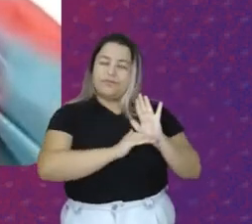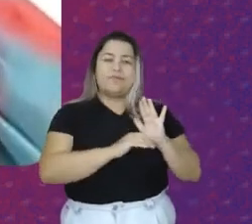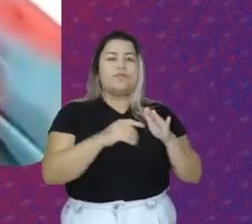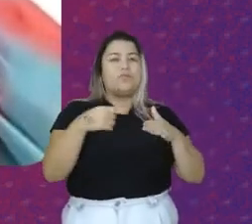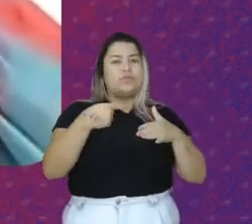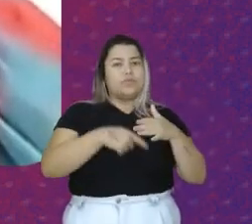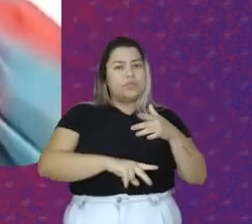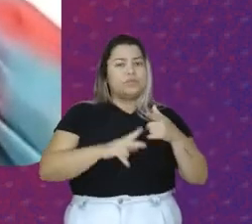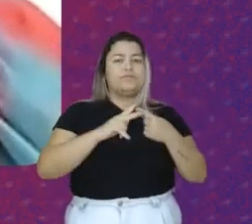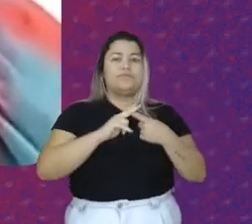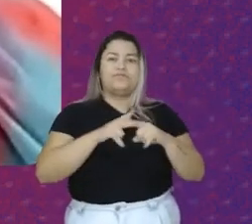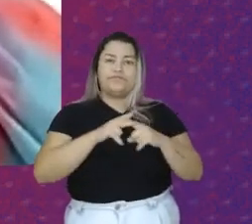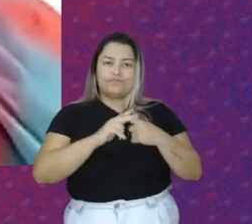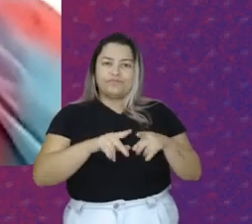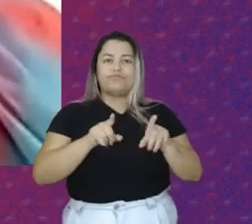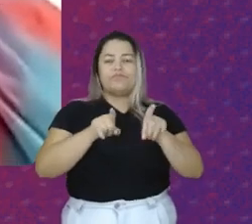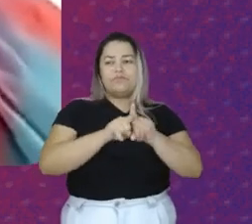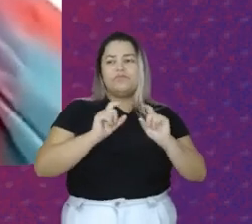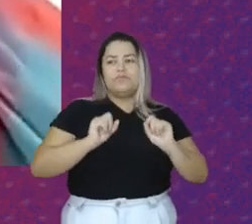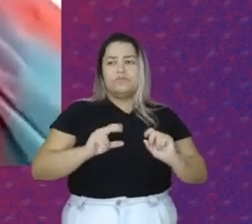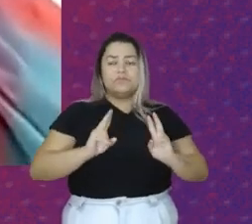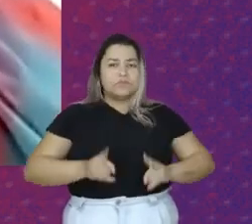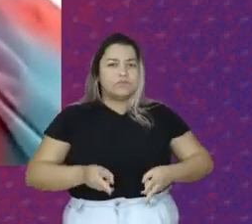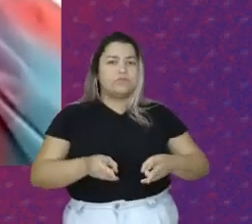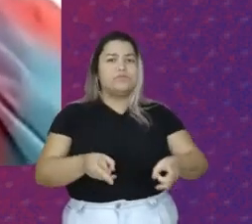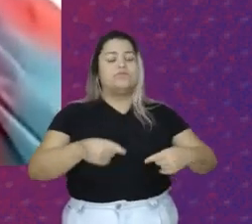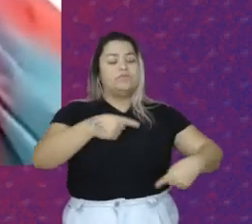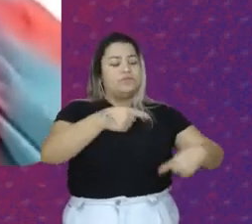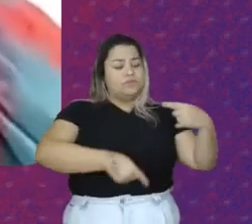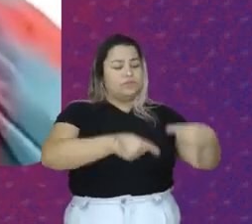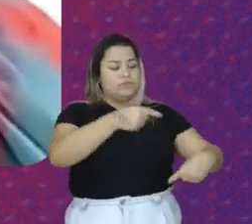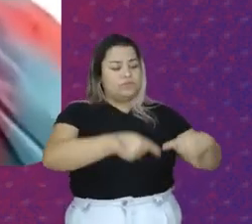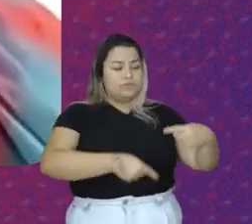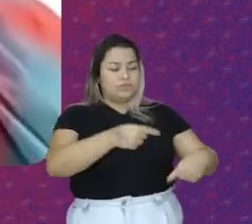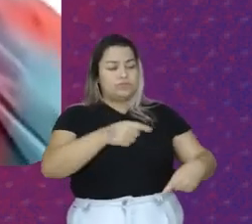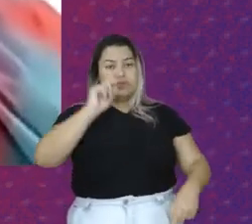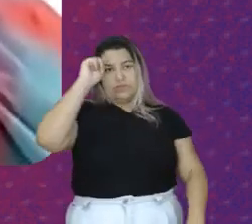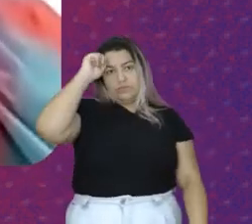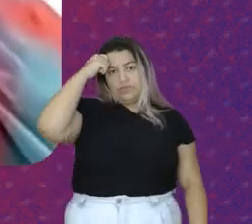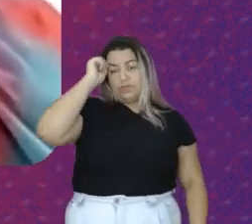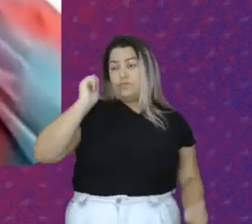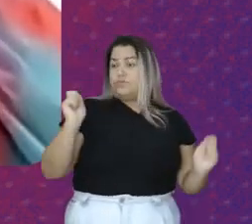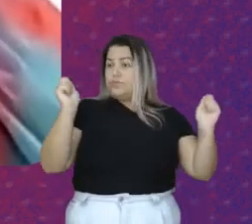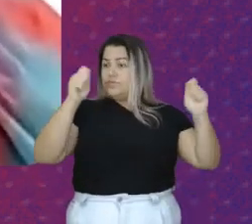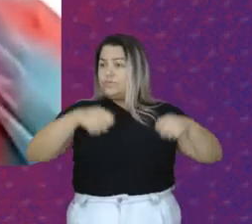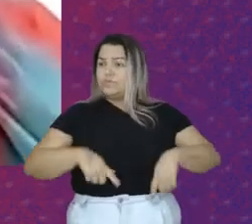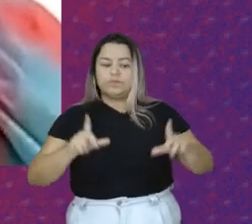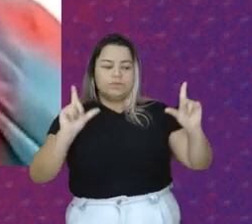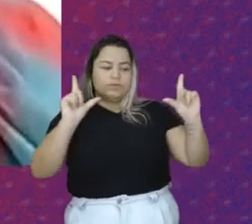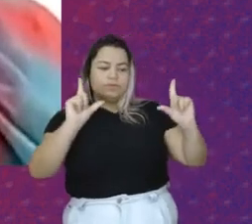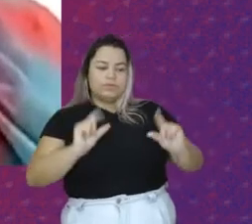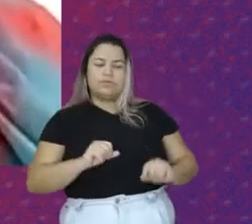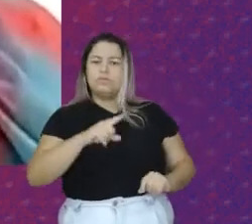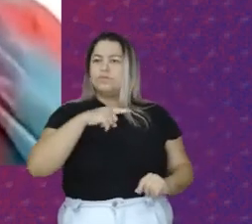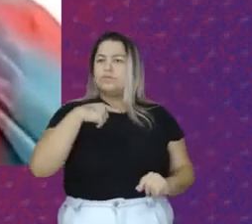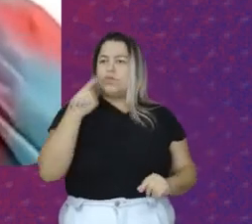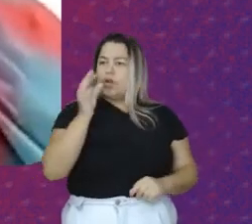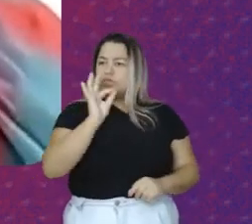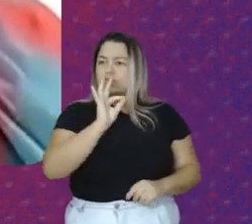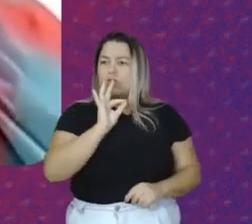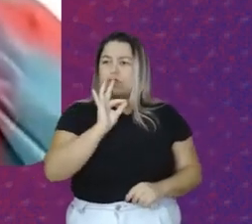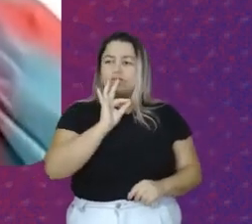de Reparação pela Escravidão, para manter e financiar políticas de combate ao racismo. Nós precisamos reduzir a letalidade policial.